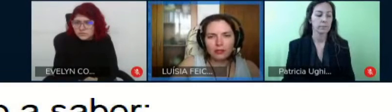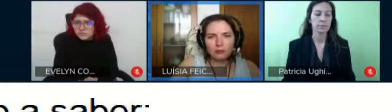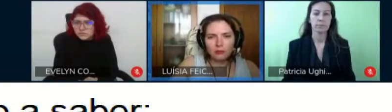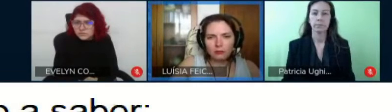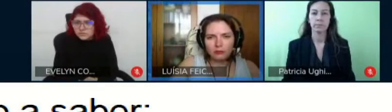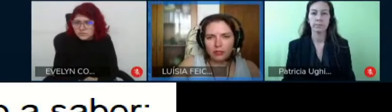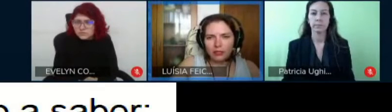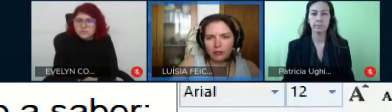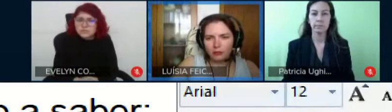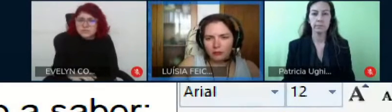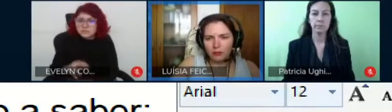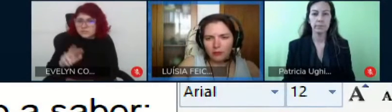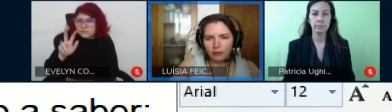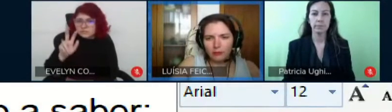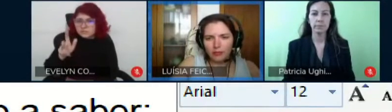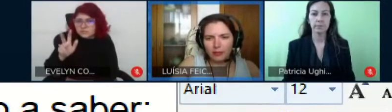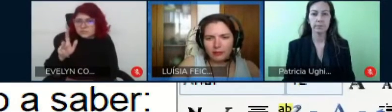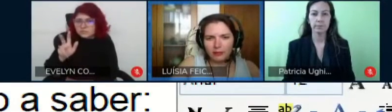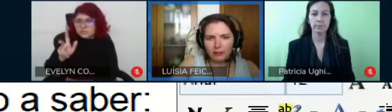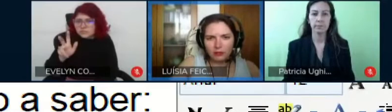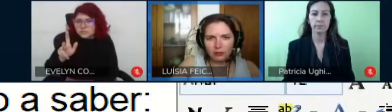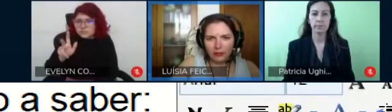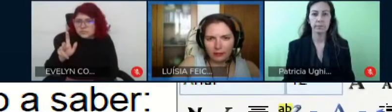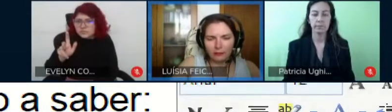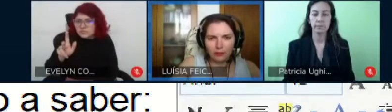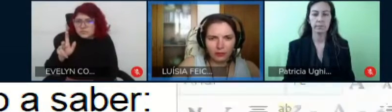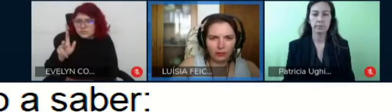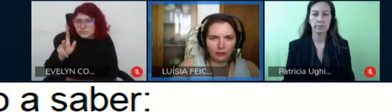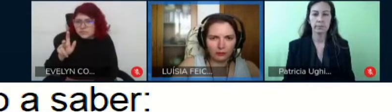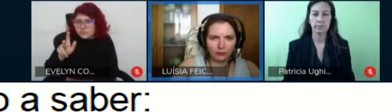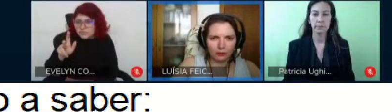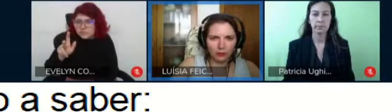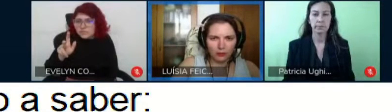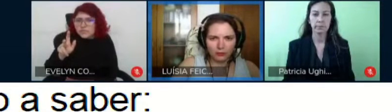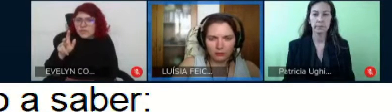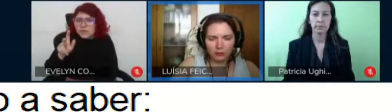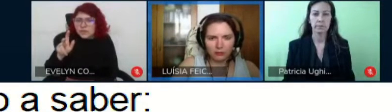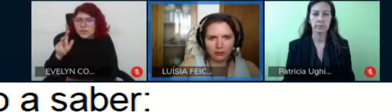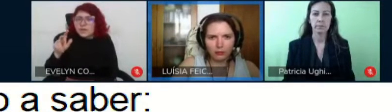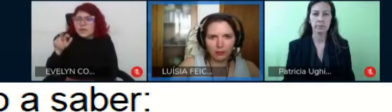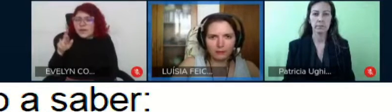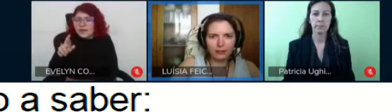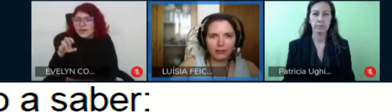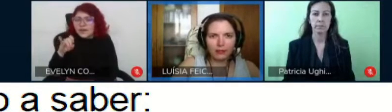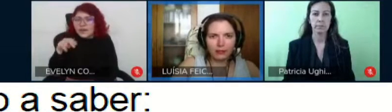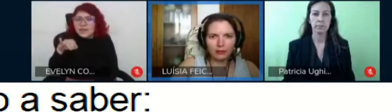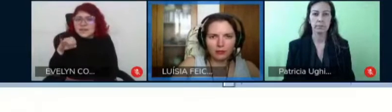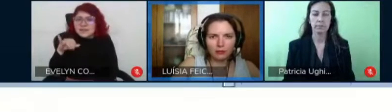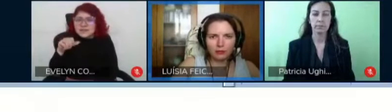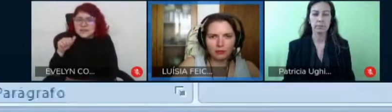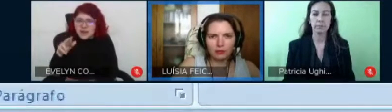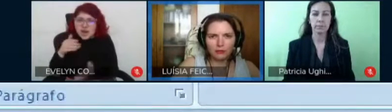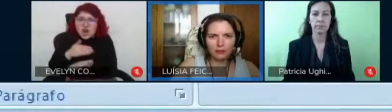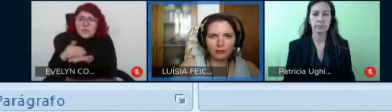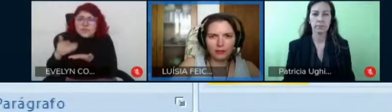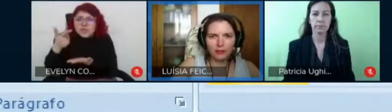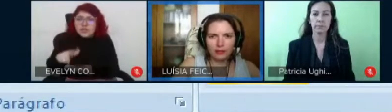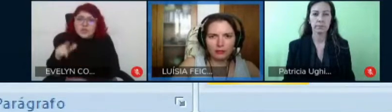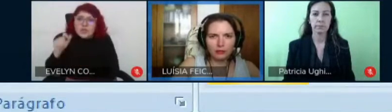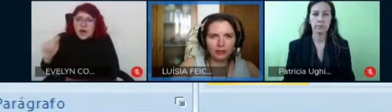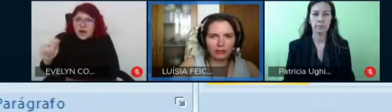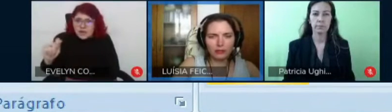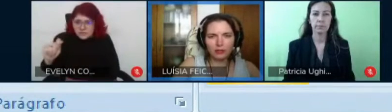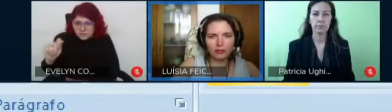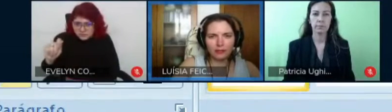Então, eu cliquei com o botão direito e falei para reiniciar em A, porque eu tenho que sempre começar com A. E daí a outra coisa que eu tenho que fazer